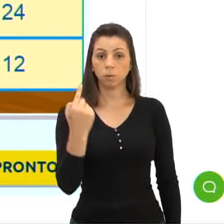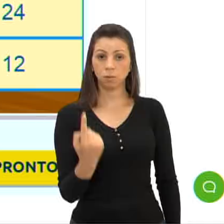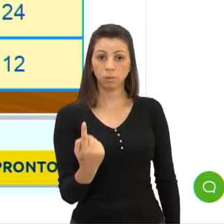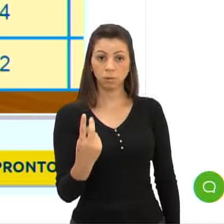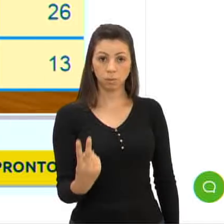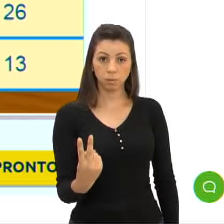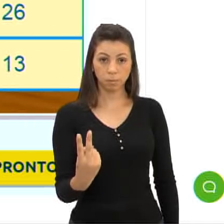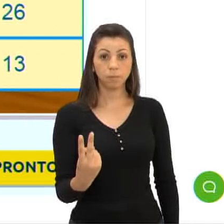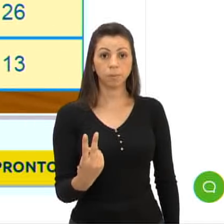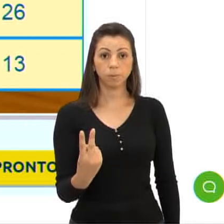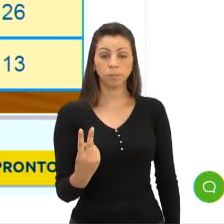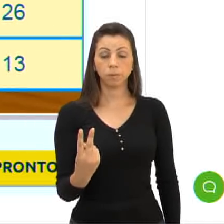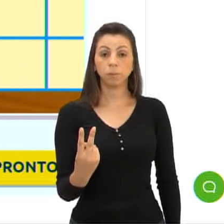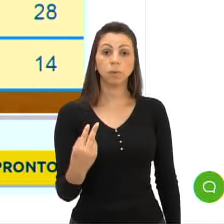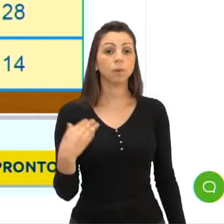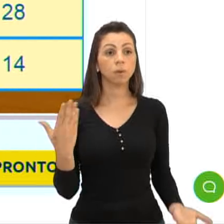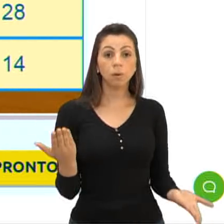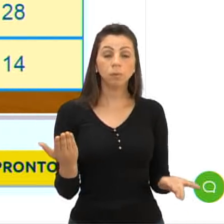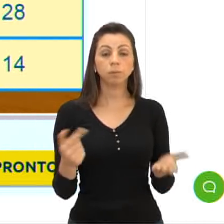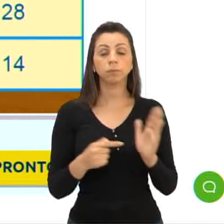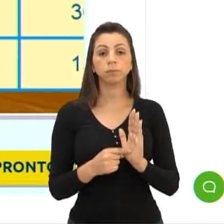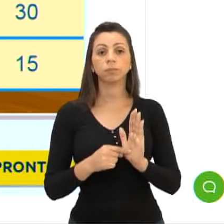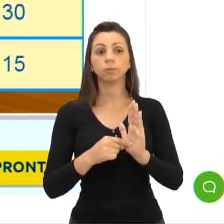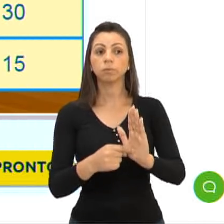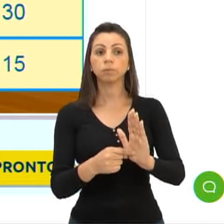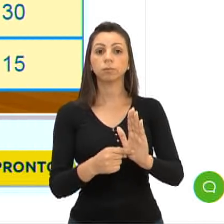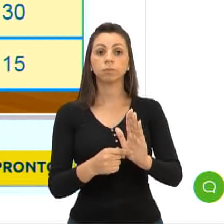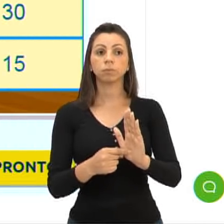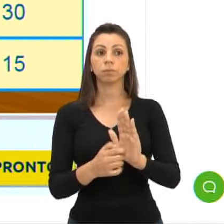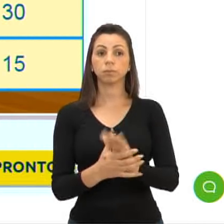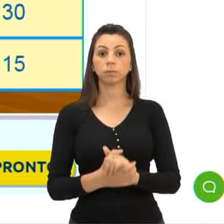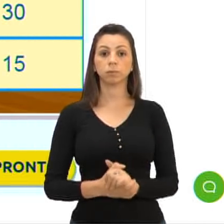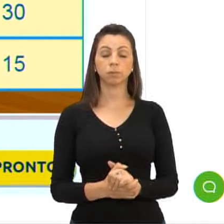12. Como não apresenta